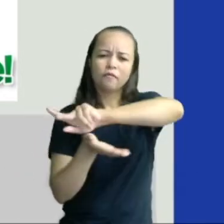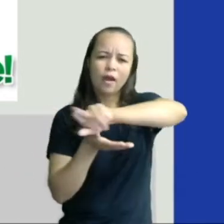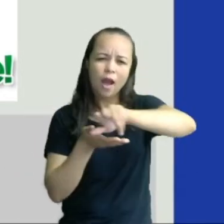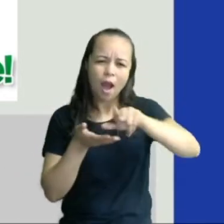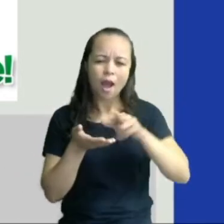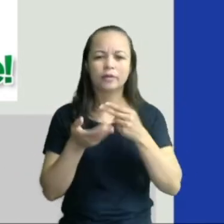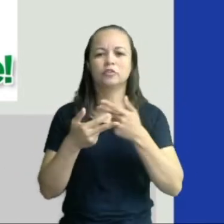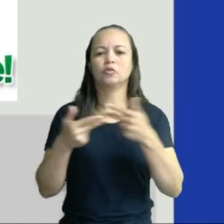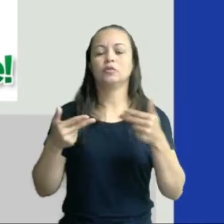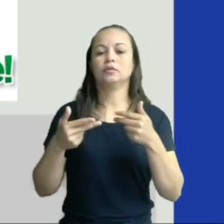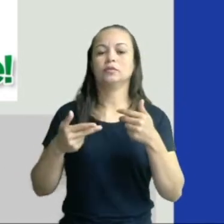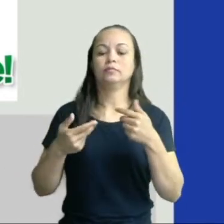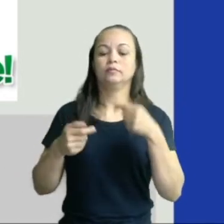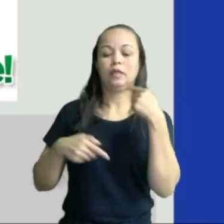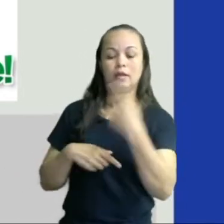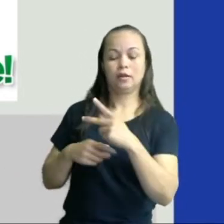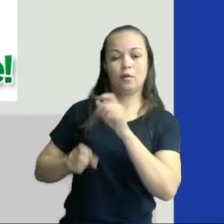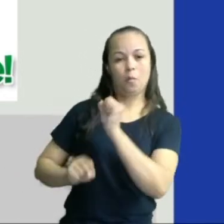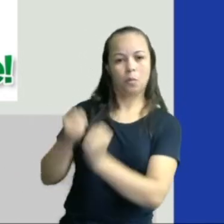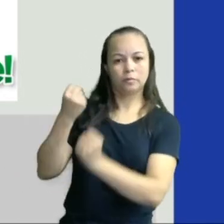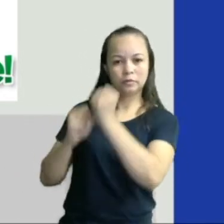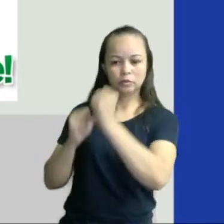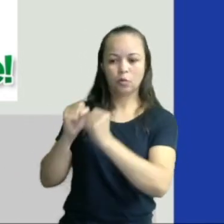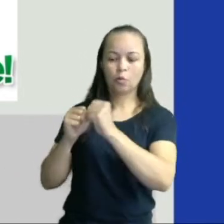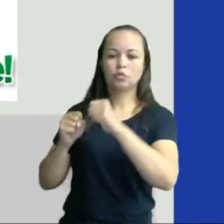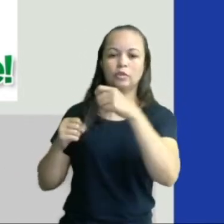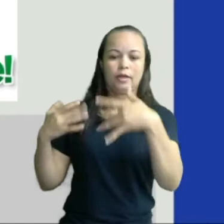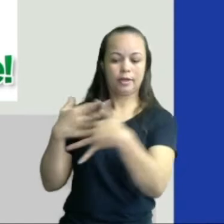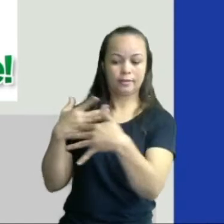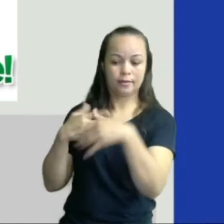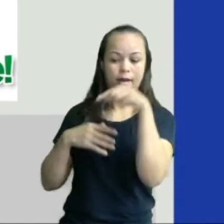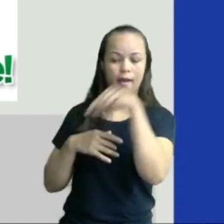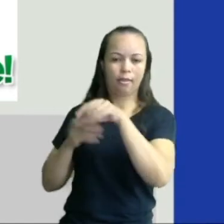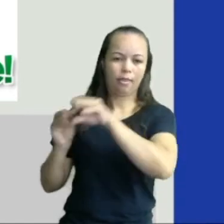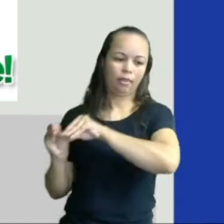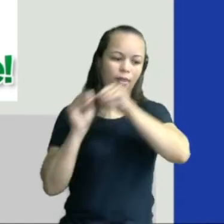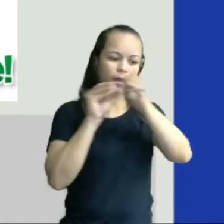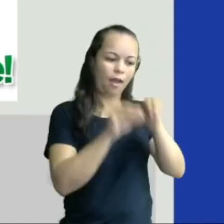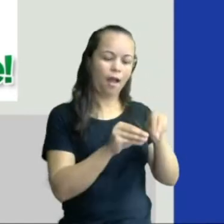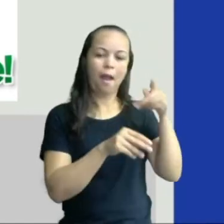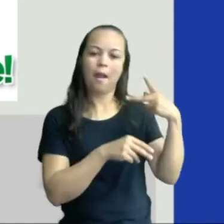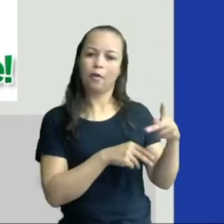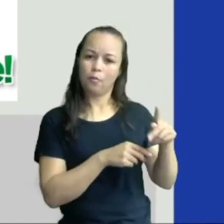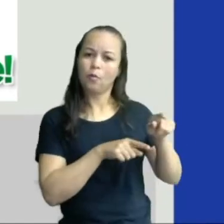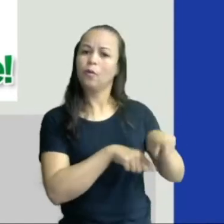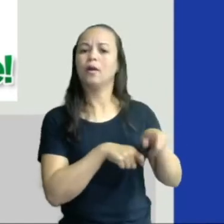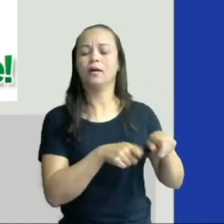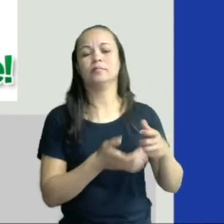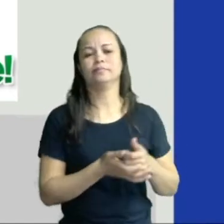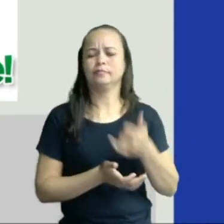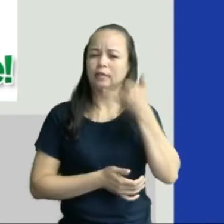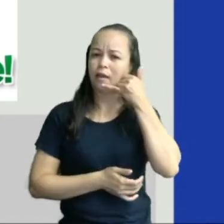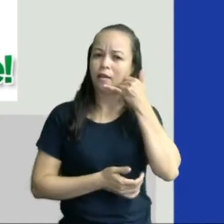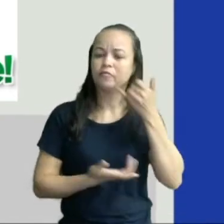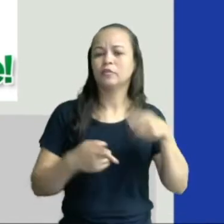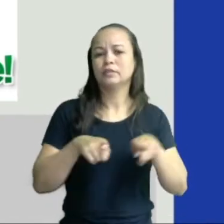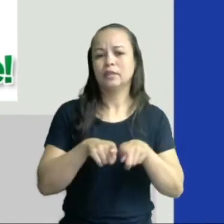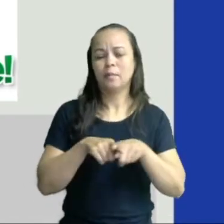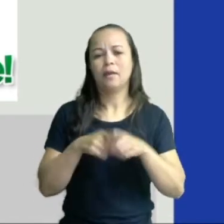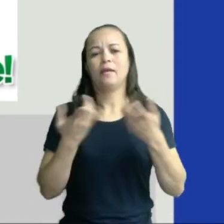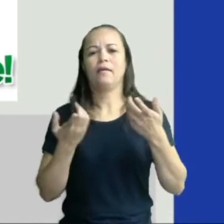são coisas produzidas pelas indústrias que são utilizadas no campo, tá? Telefone, atendimento